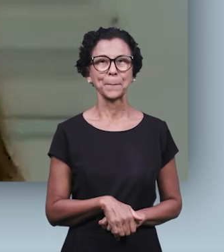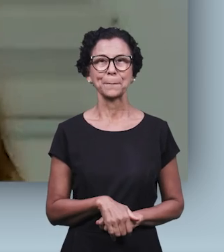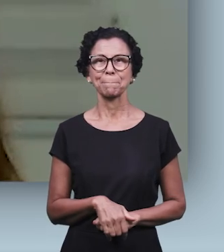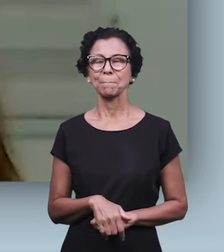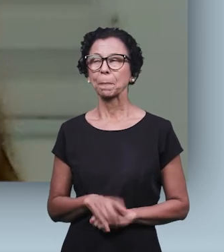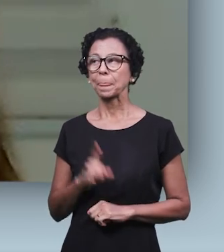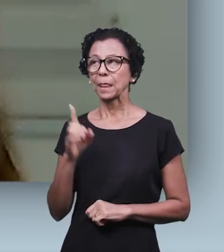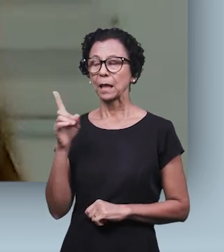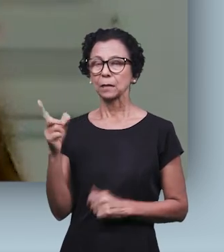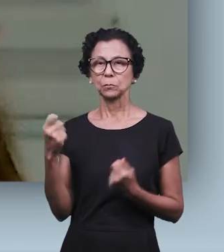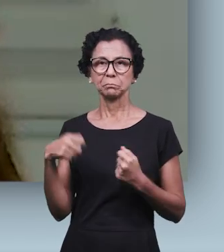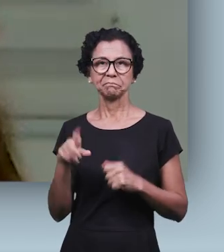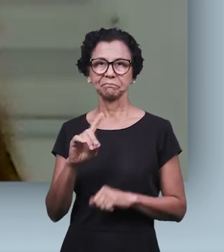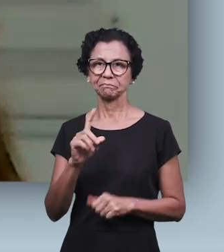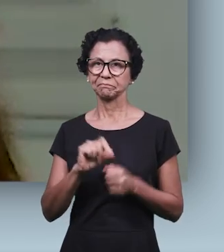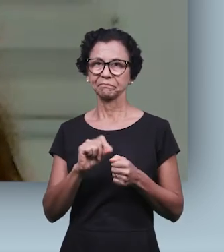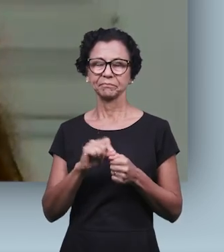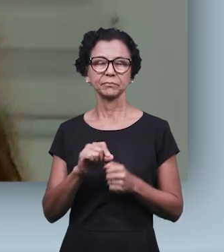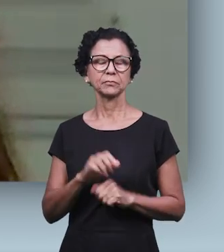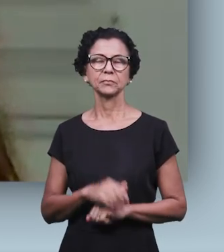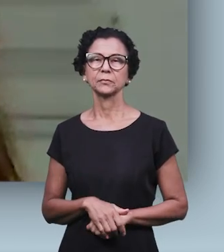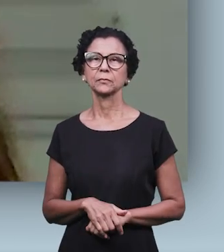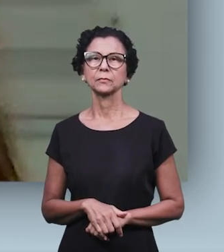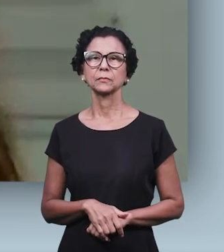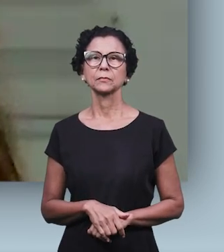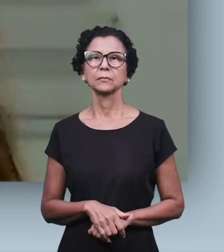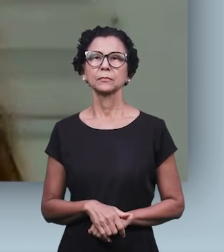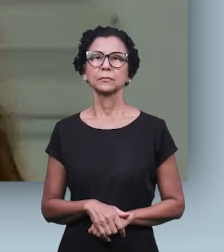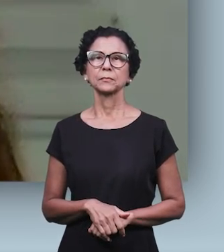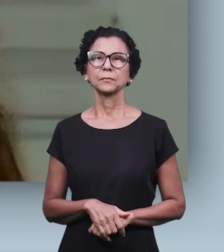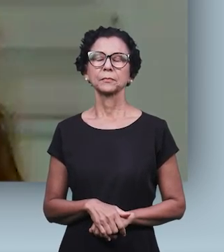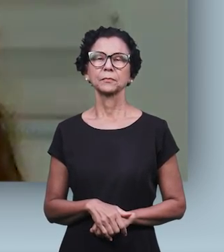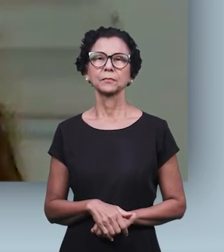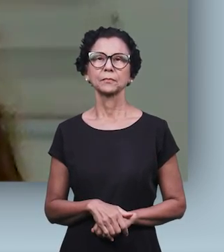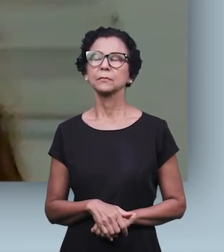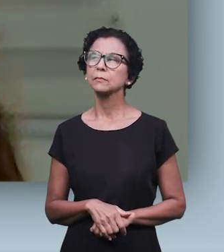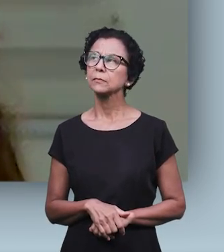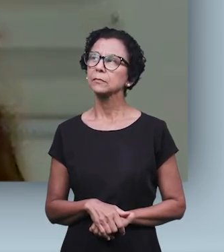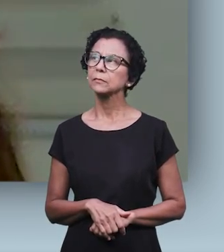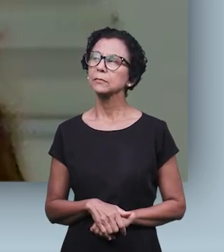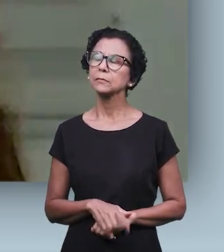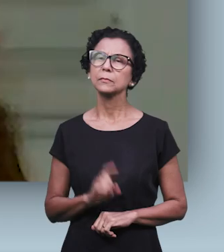esses efeitos, as irmãs não precisam fazer, aqui também não precisa fazer. As irmãs vejam que aqui tem